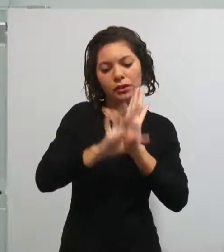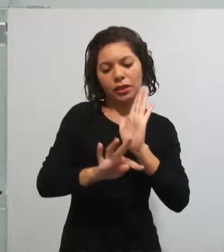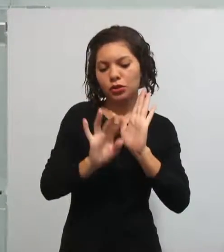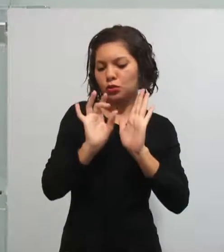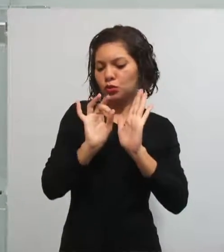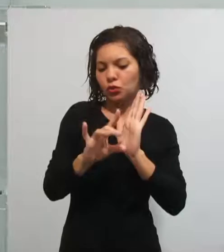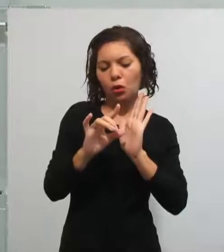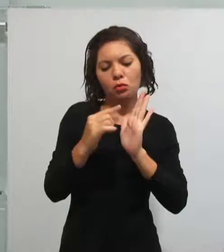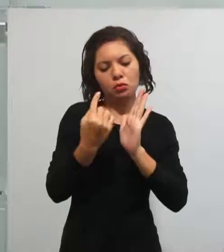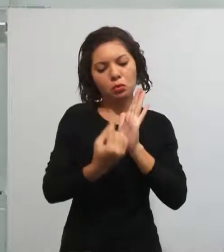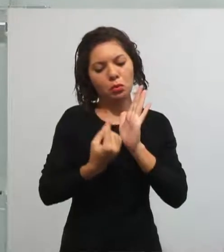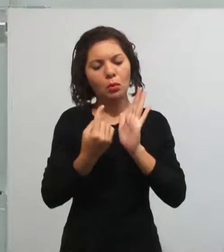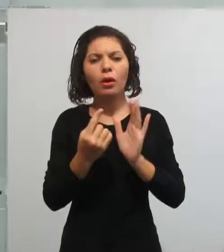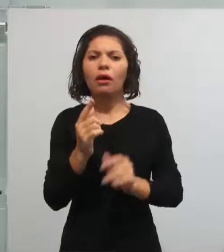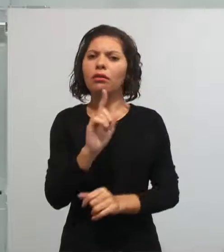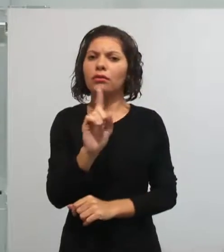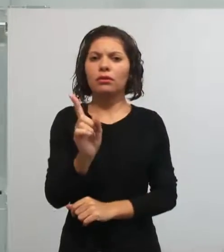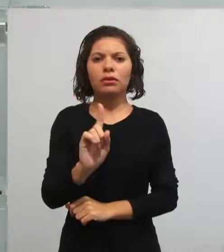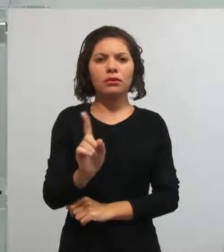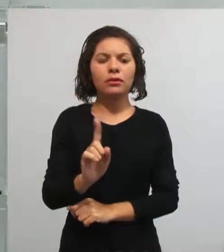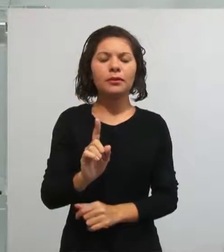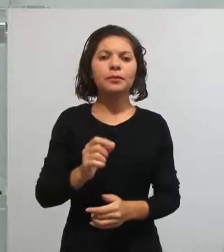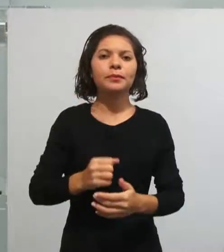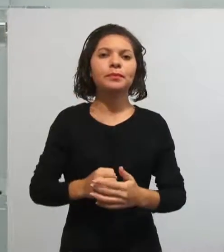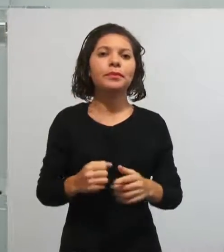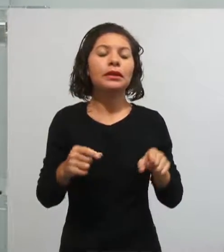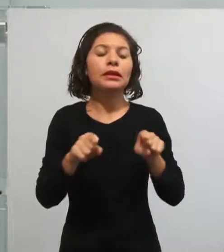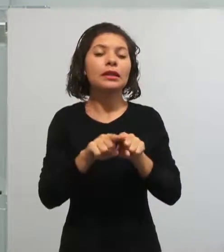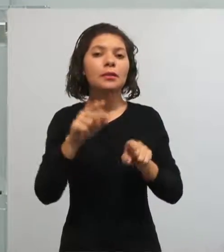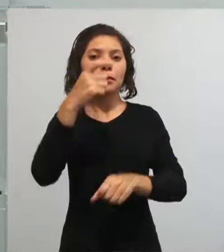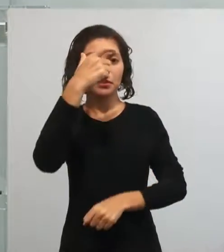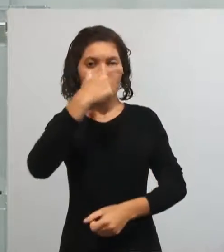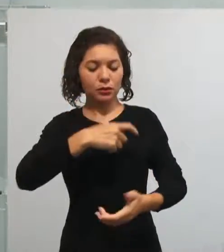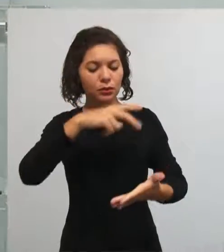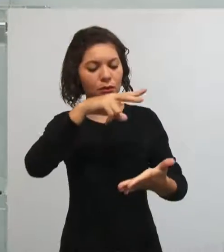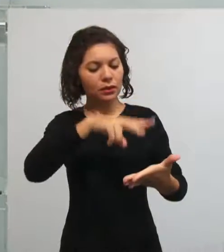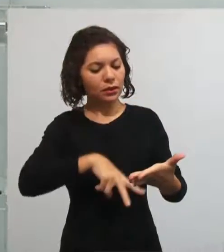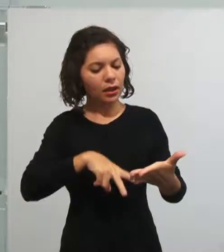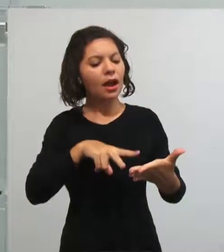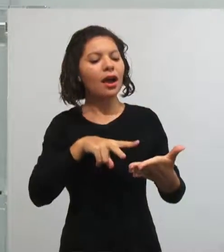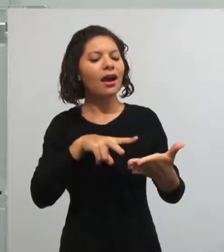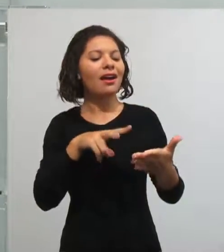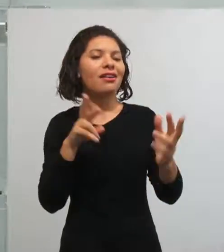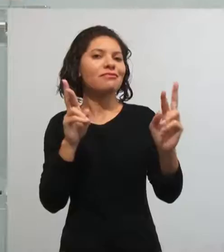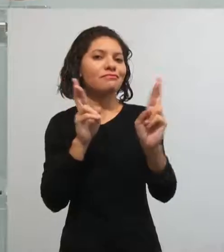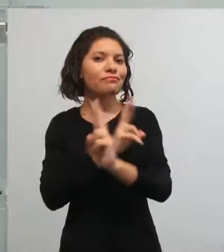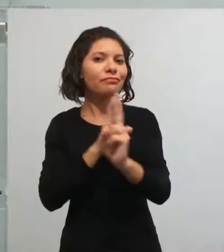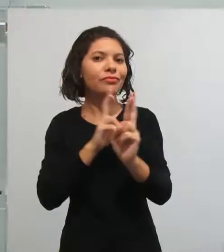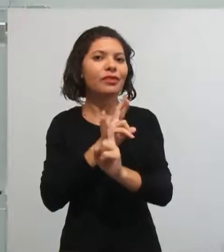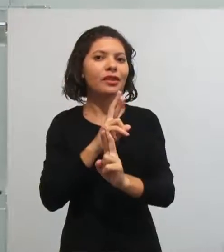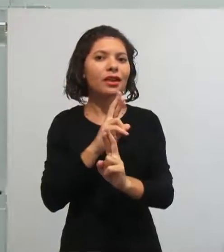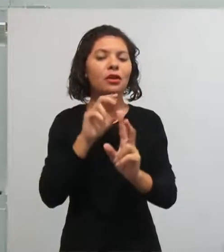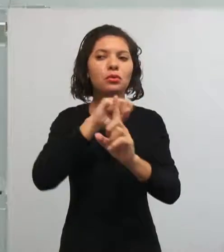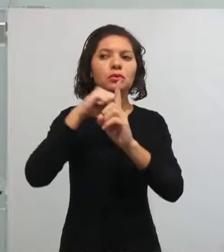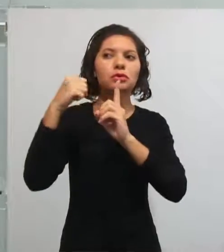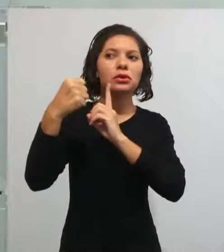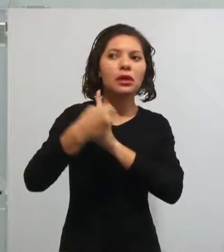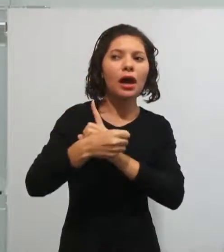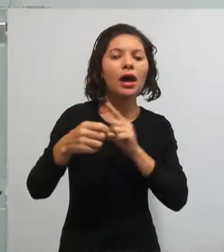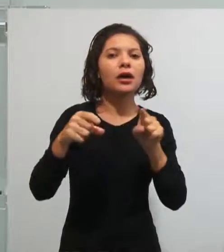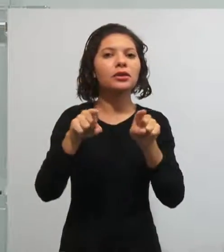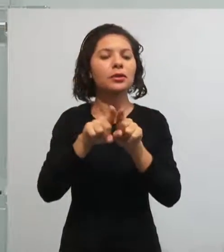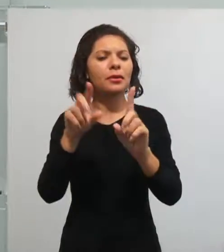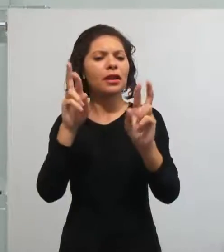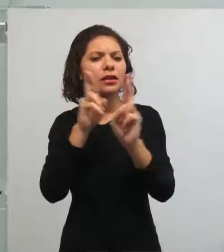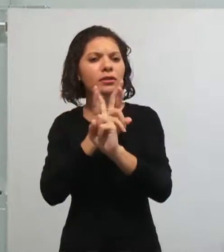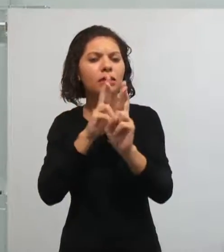aí o leitor vai estabelecer sentidos ou com a realidade que ele está vivenciando, com o contexto social, com o contexto histórico, ou com outras